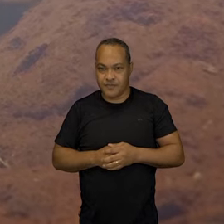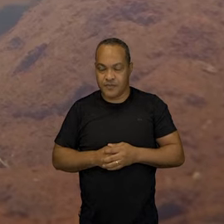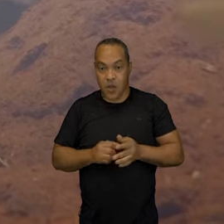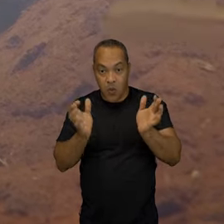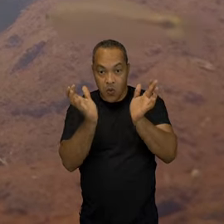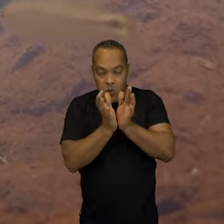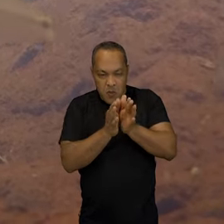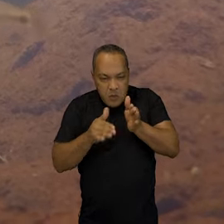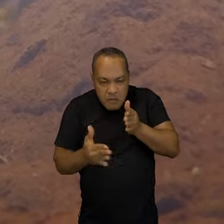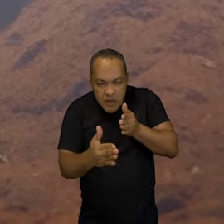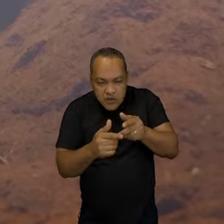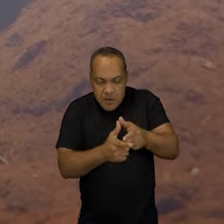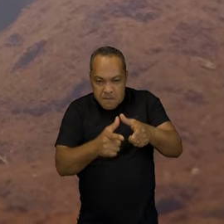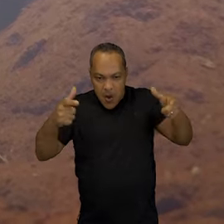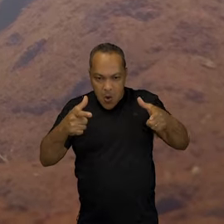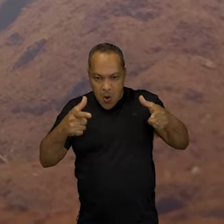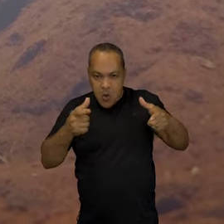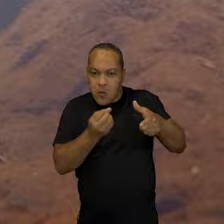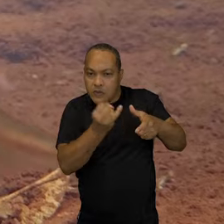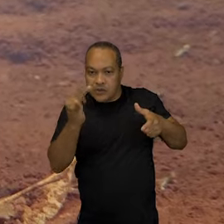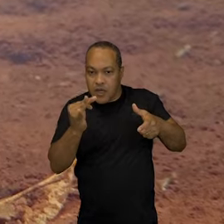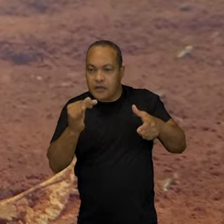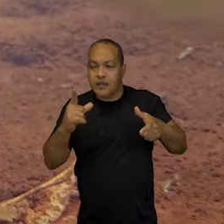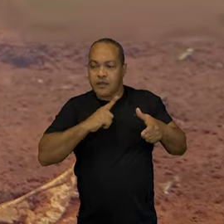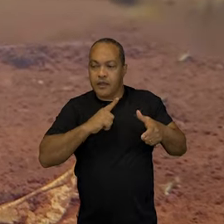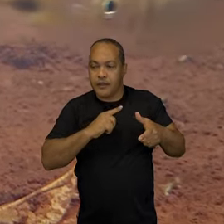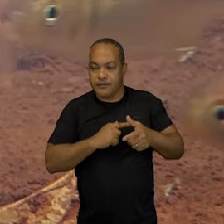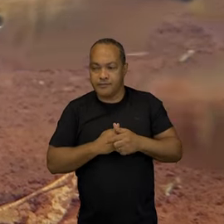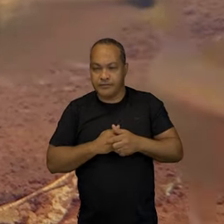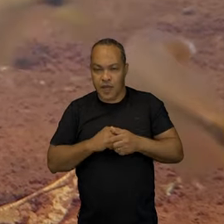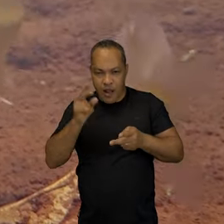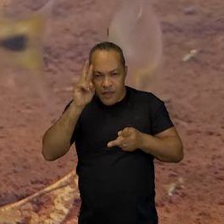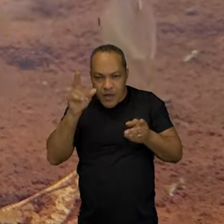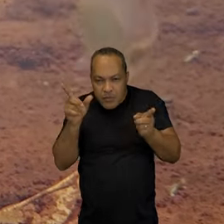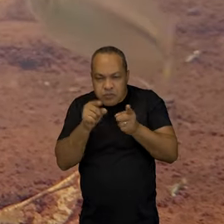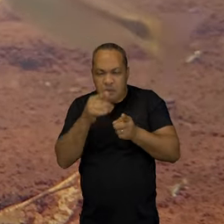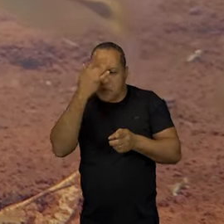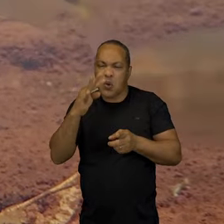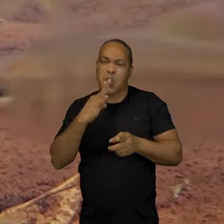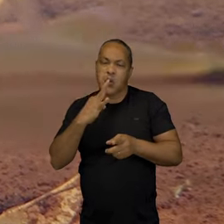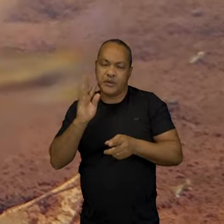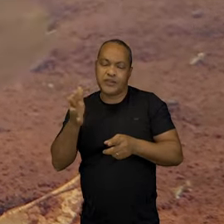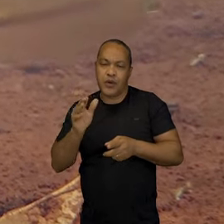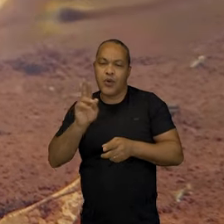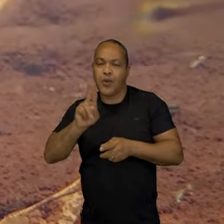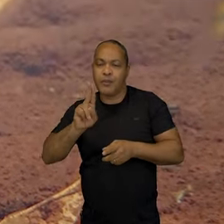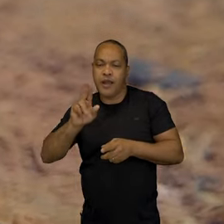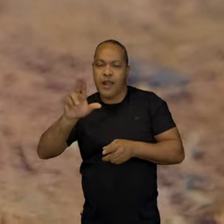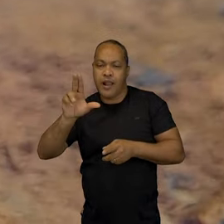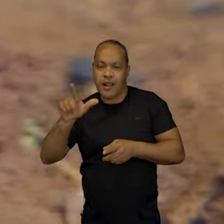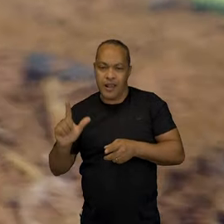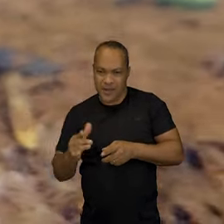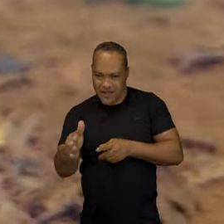O grupo de peixes com maior número de espécies inclui aquelas popularmente conhecidas como